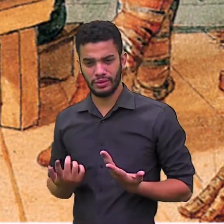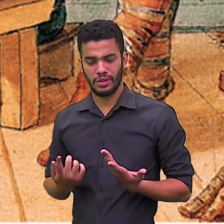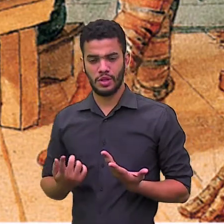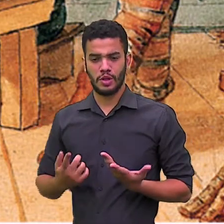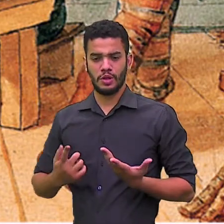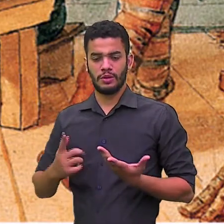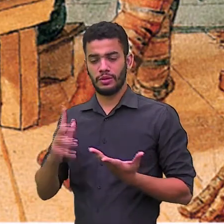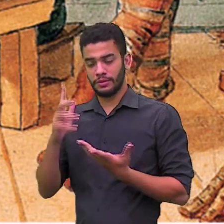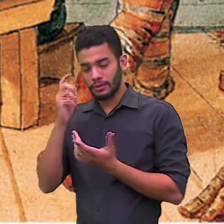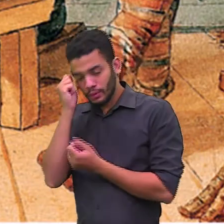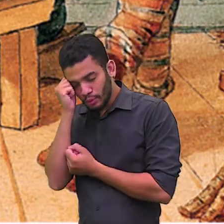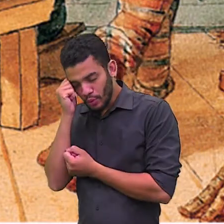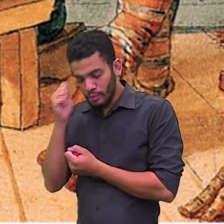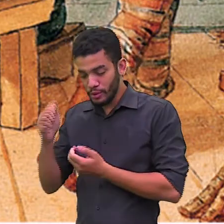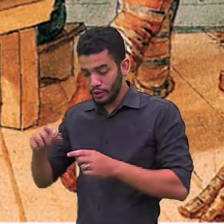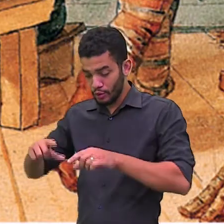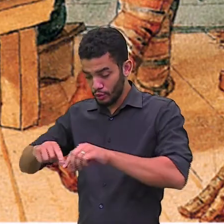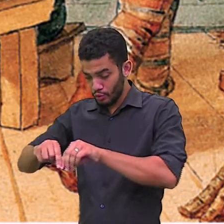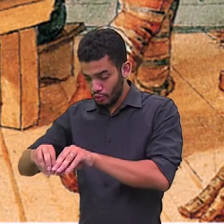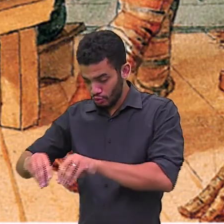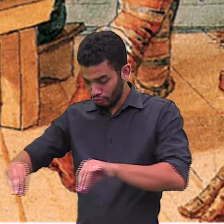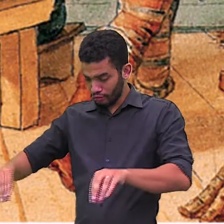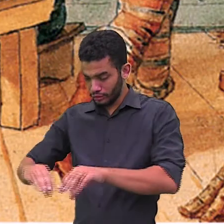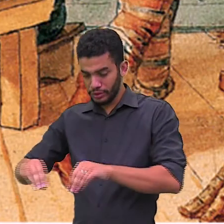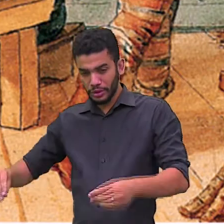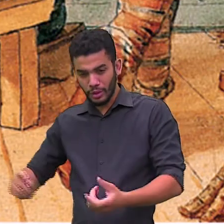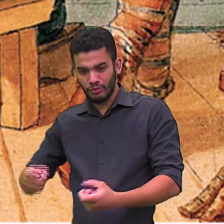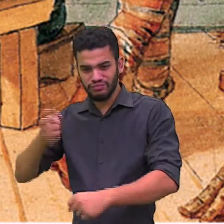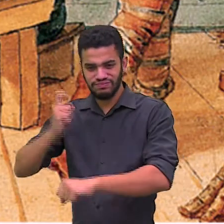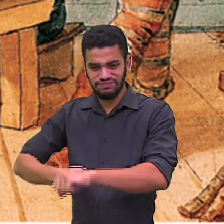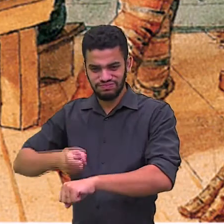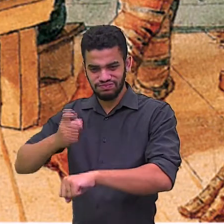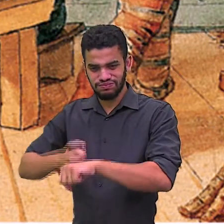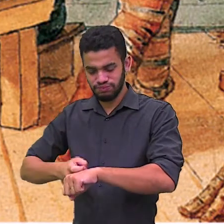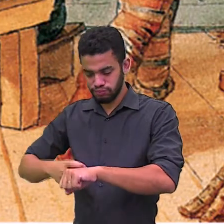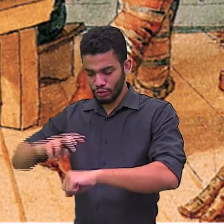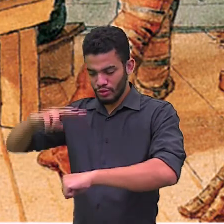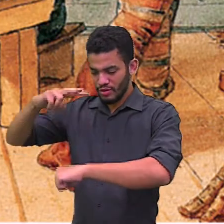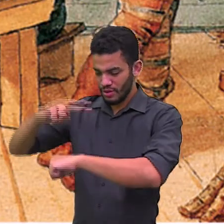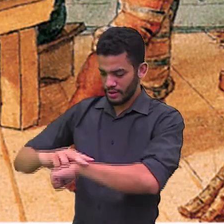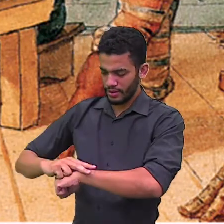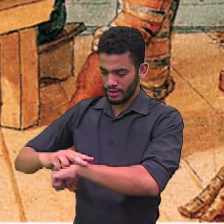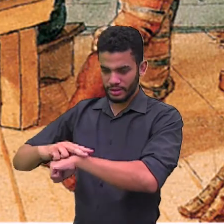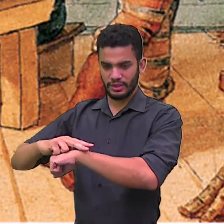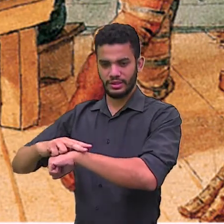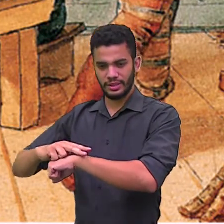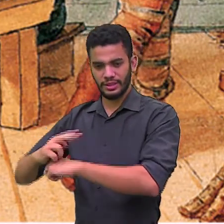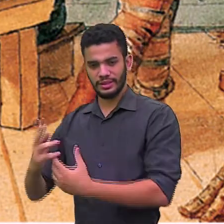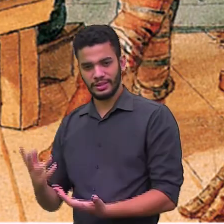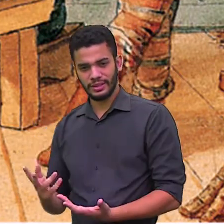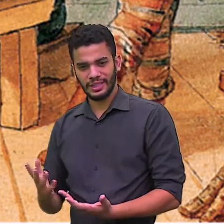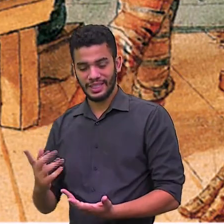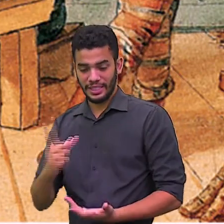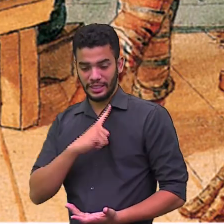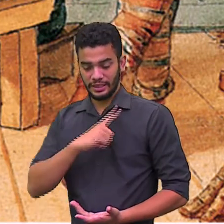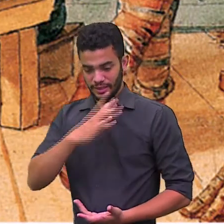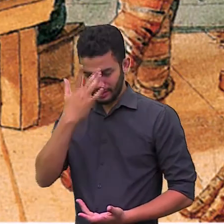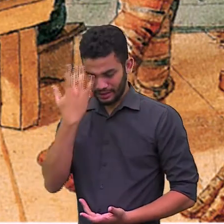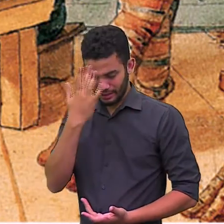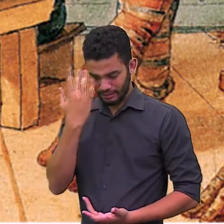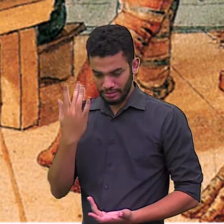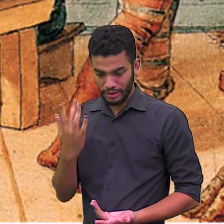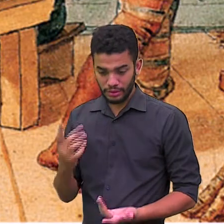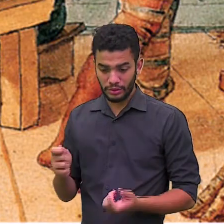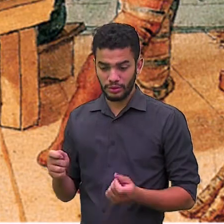senzala, e lá eram monitorados para evitar que fugissem. A alimentação era pobre